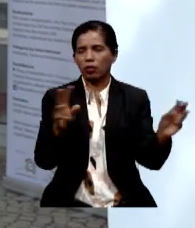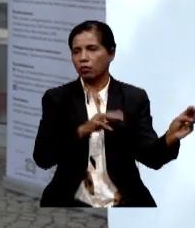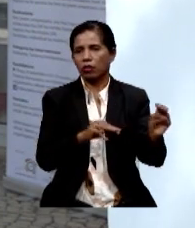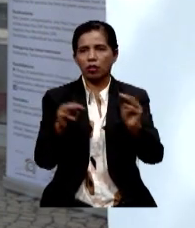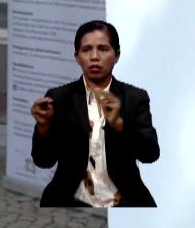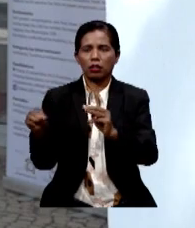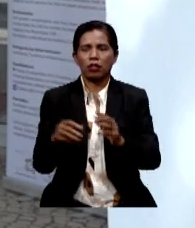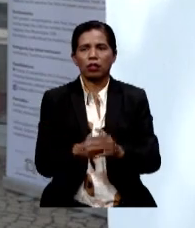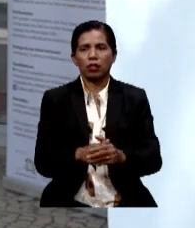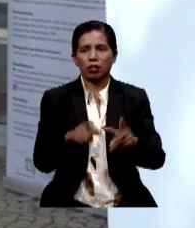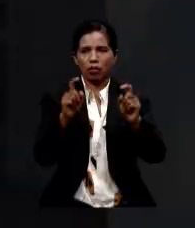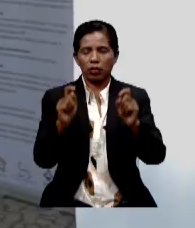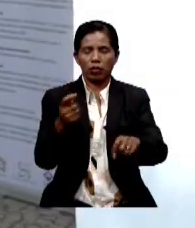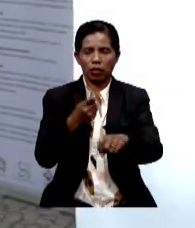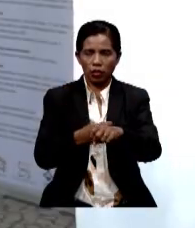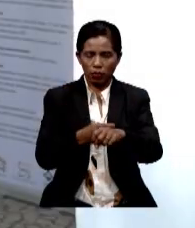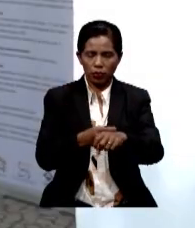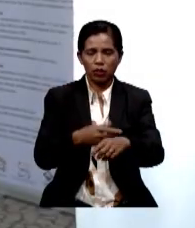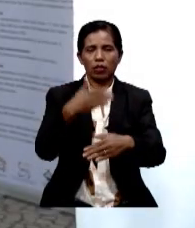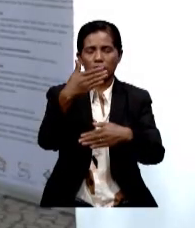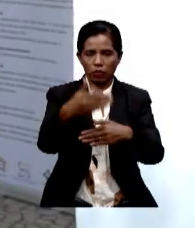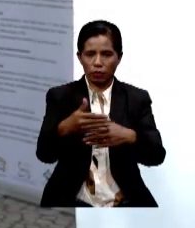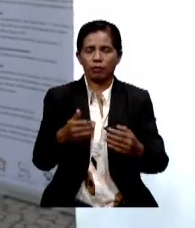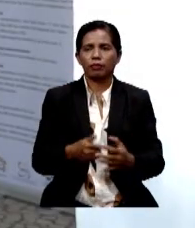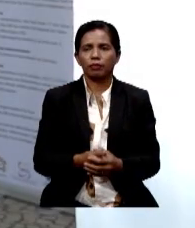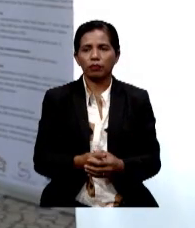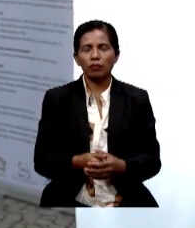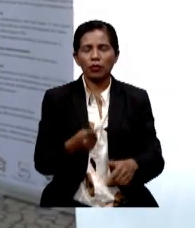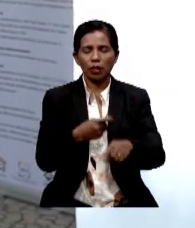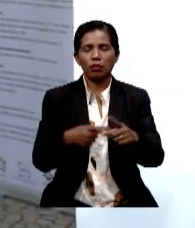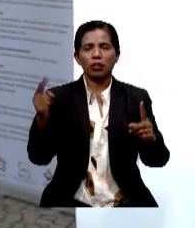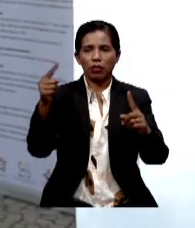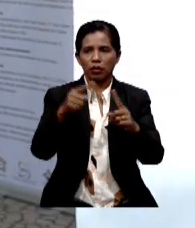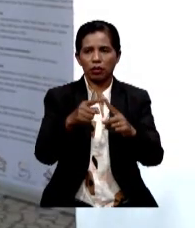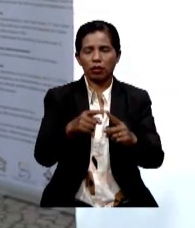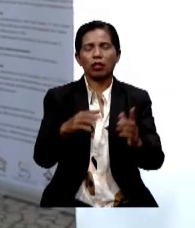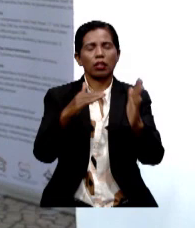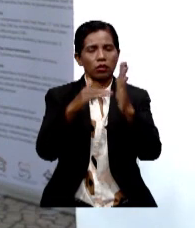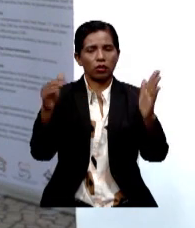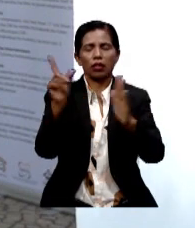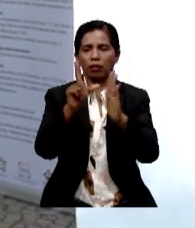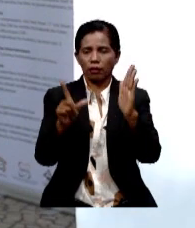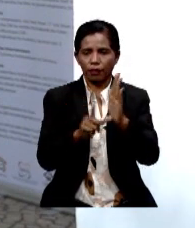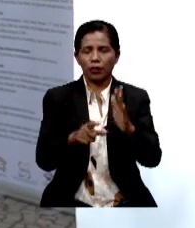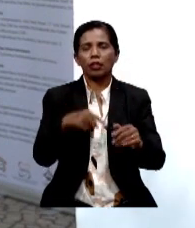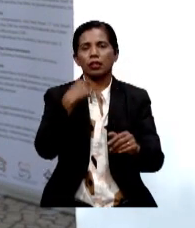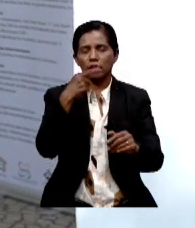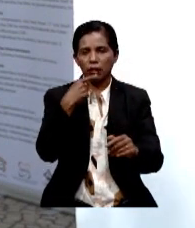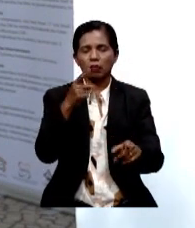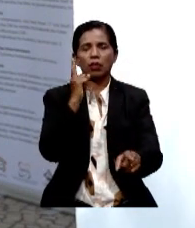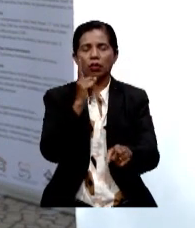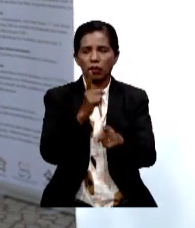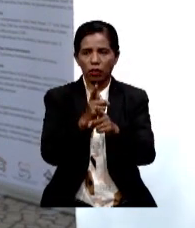muda lai, tempo se to. Tu ira ame atene, nene lolos contra rei. Agora sema lolos altura